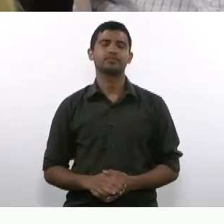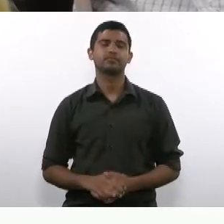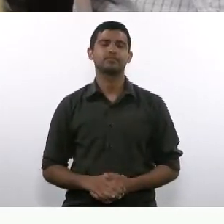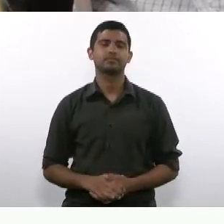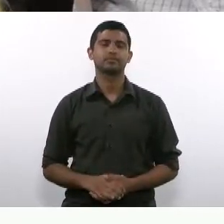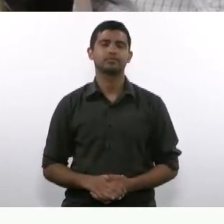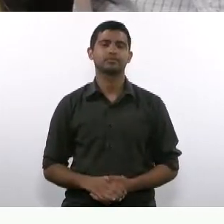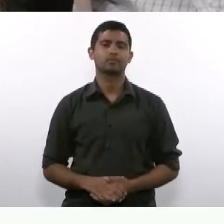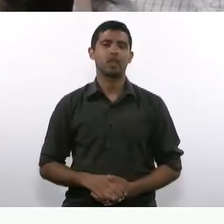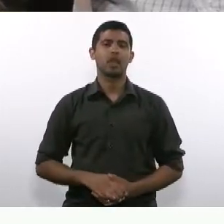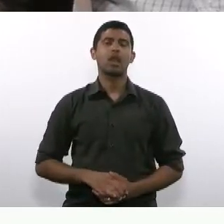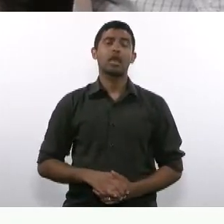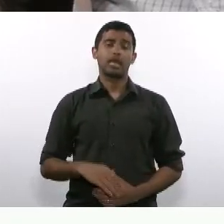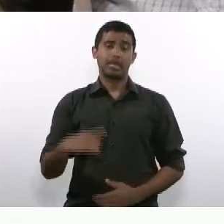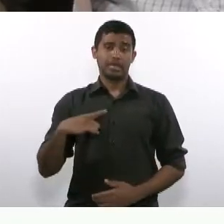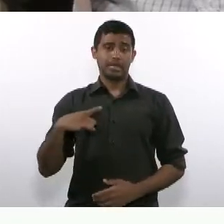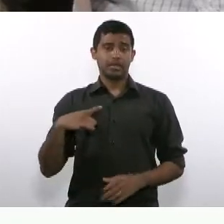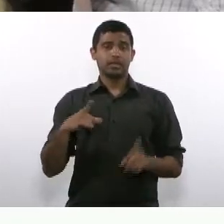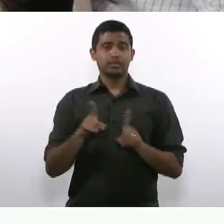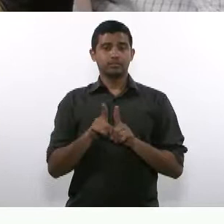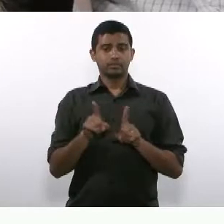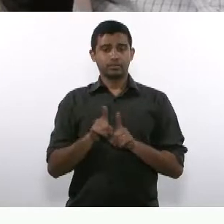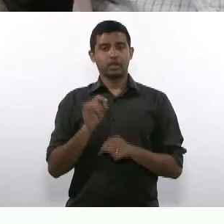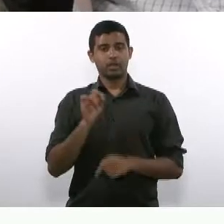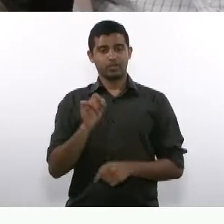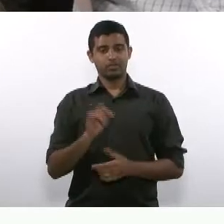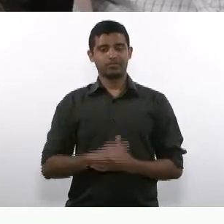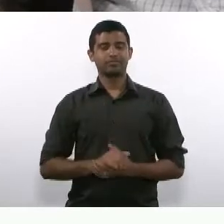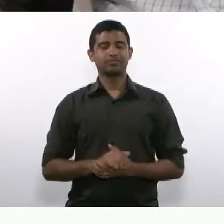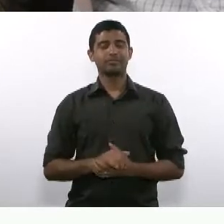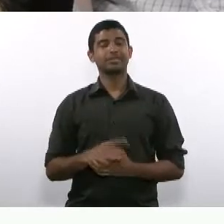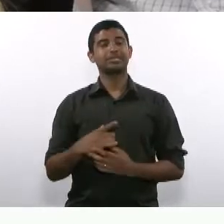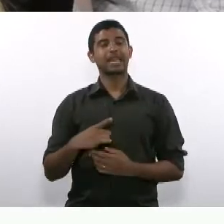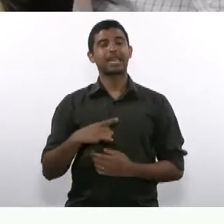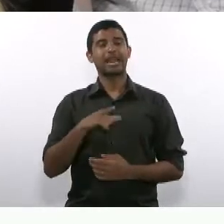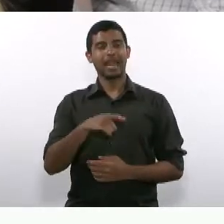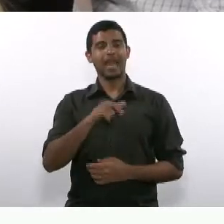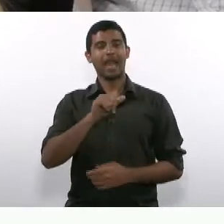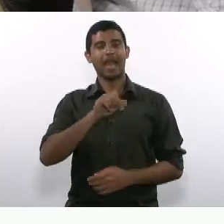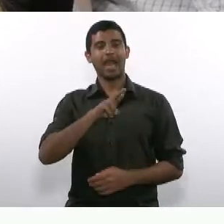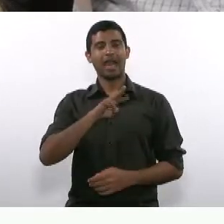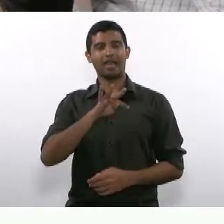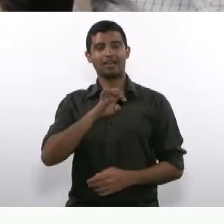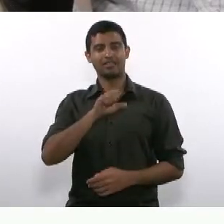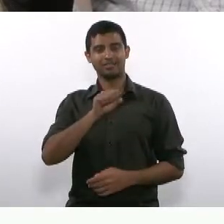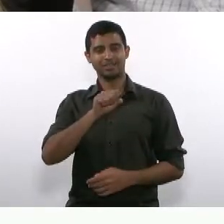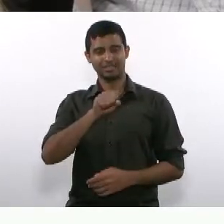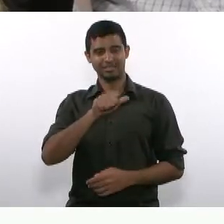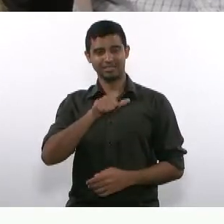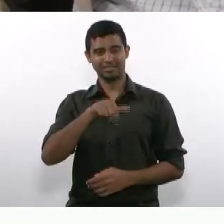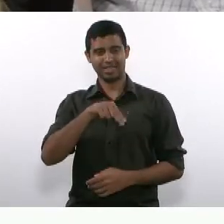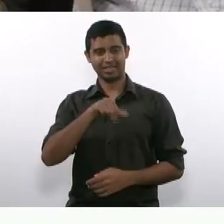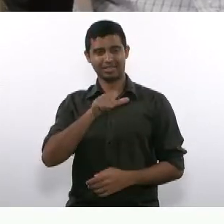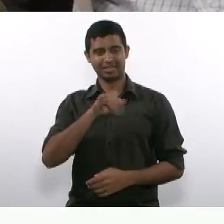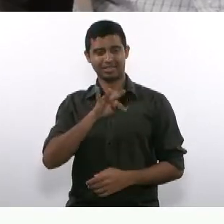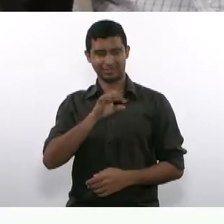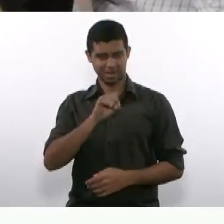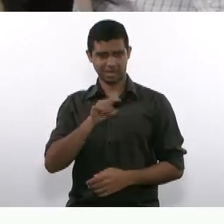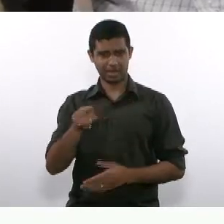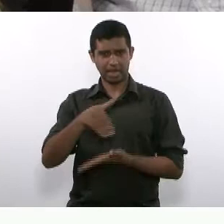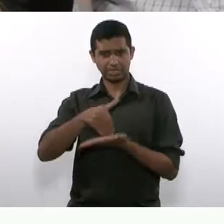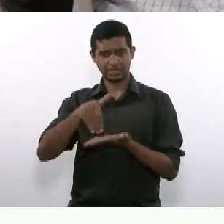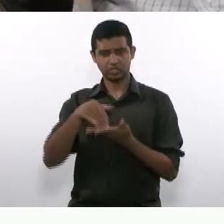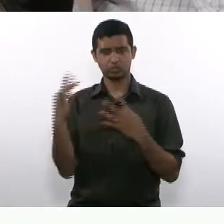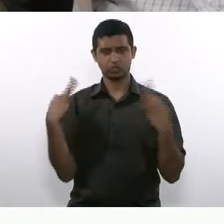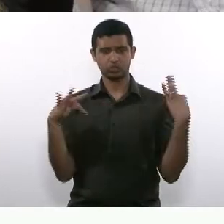A gente também tem um dos nossos braços, o artesanato. A Secretaria de Turismo que faz